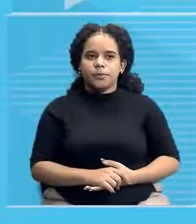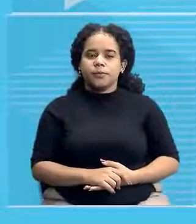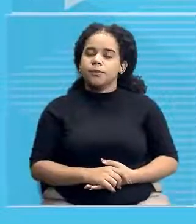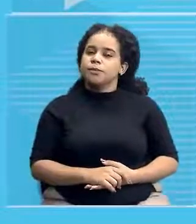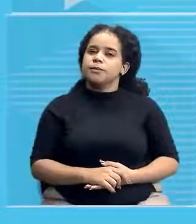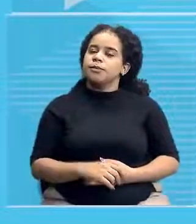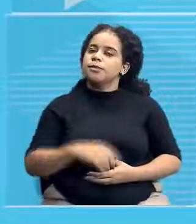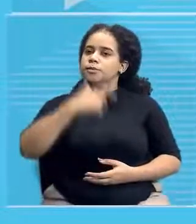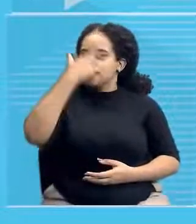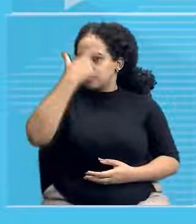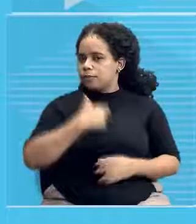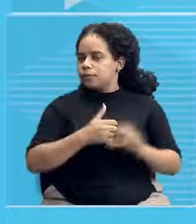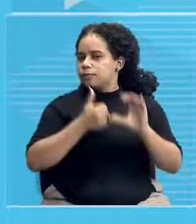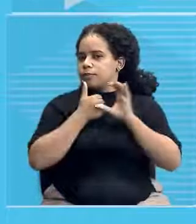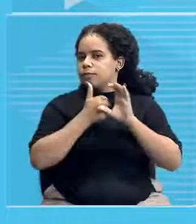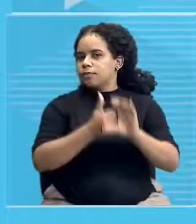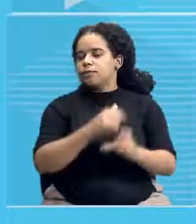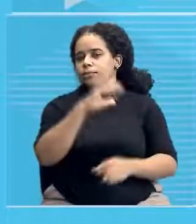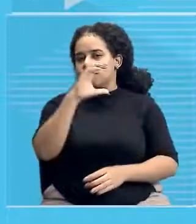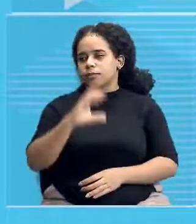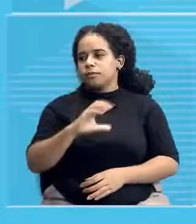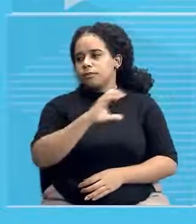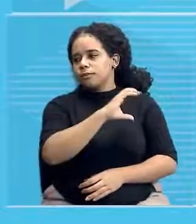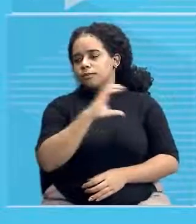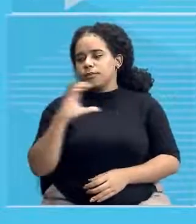Eu sou cristão católico.